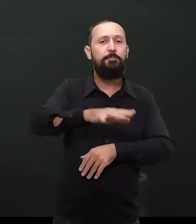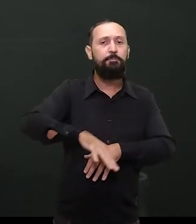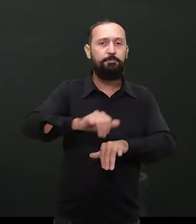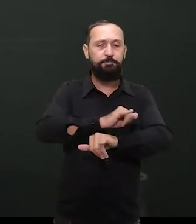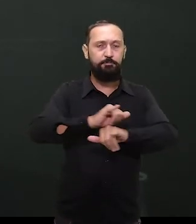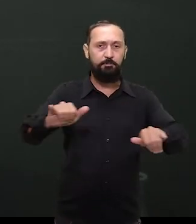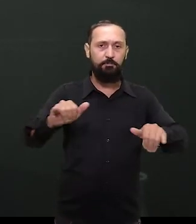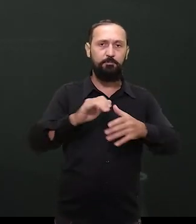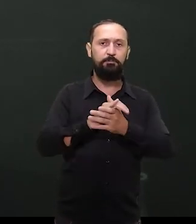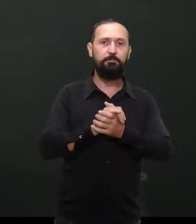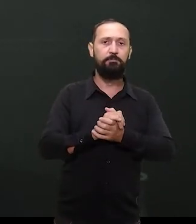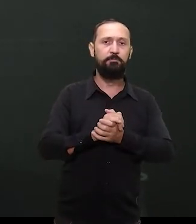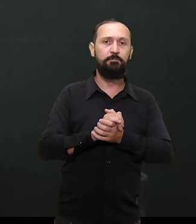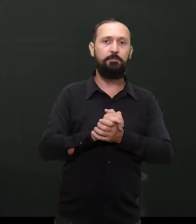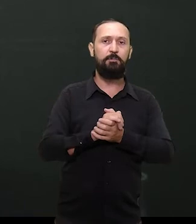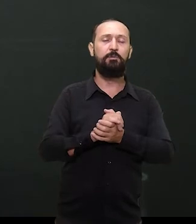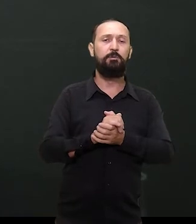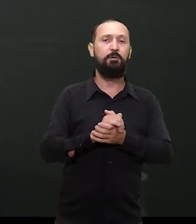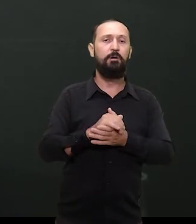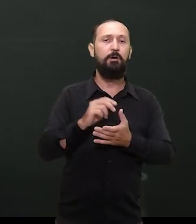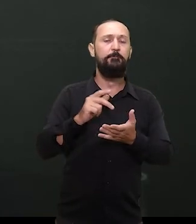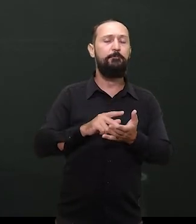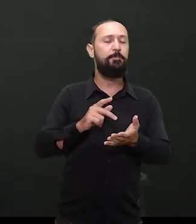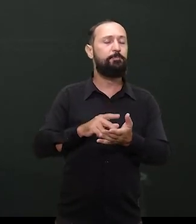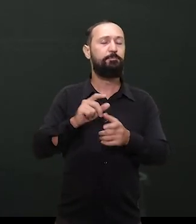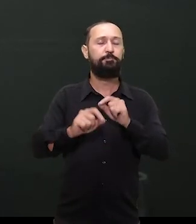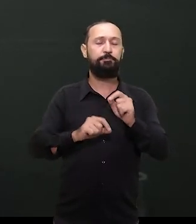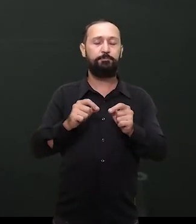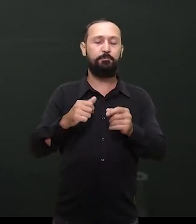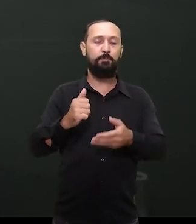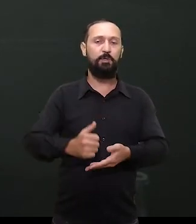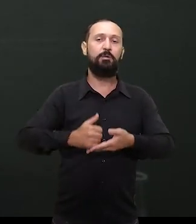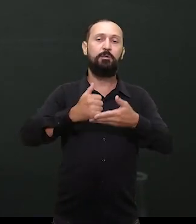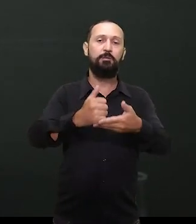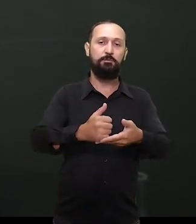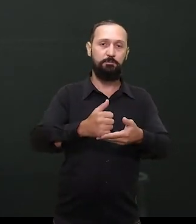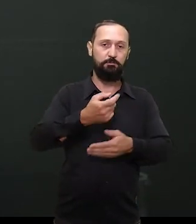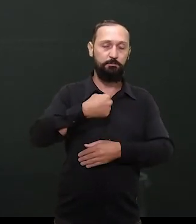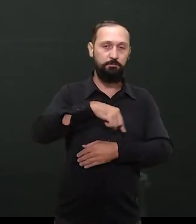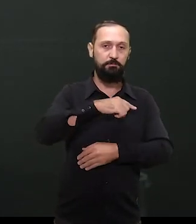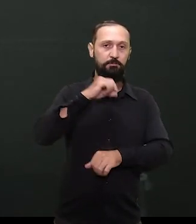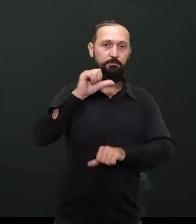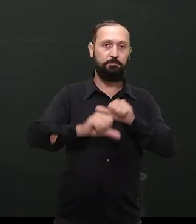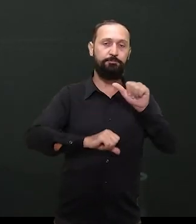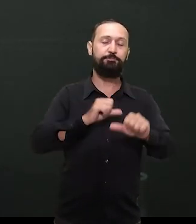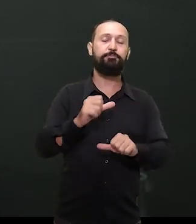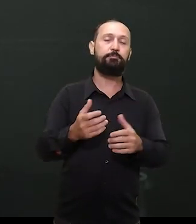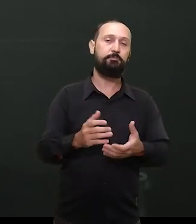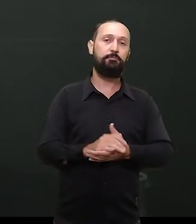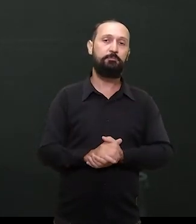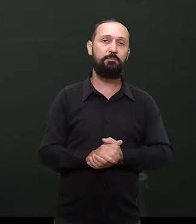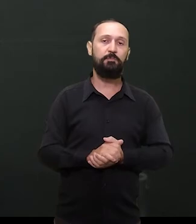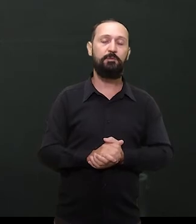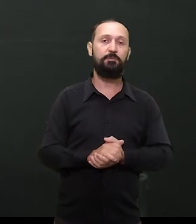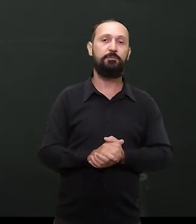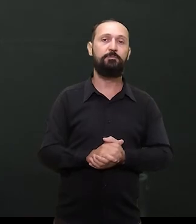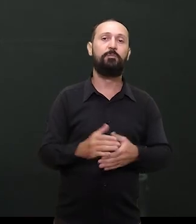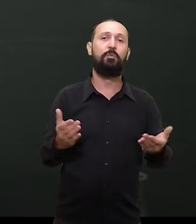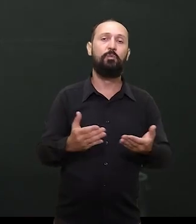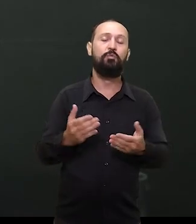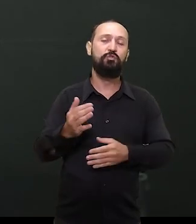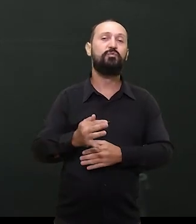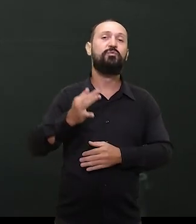para informar e você com certeza é agente de modificação é